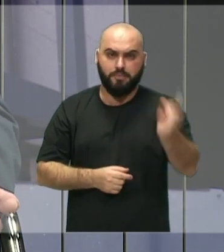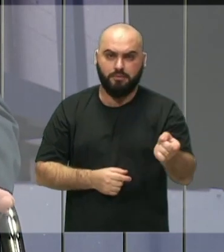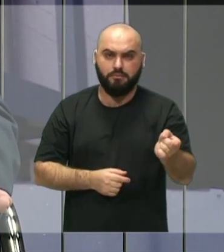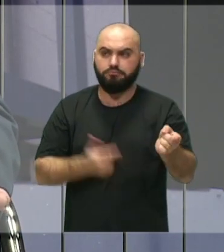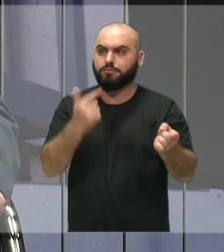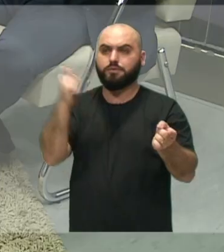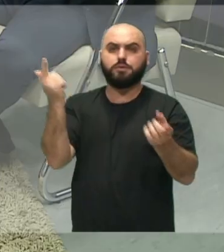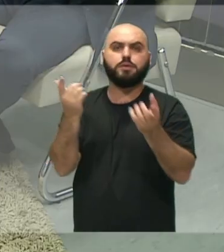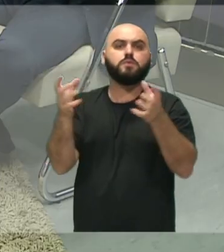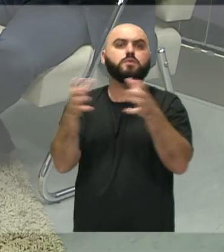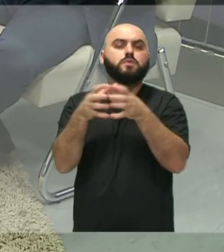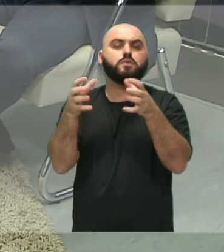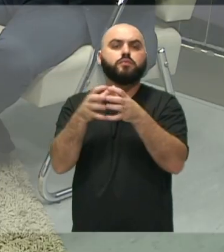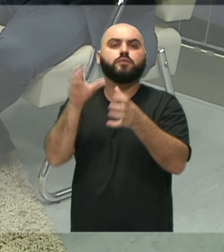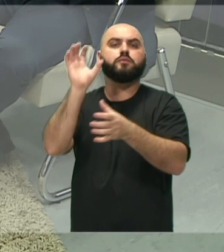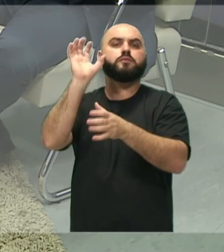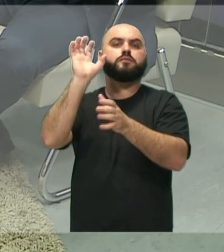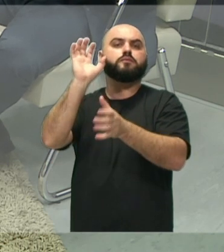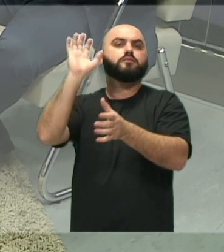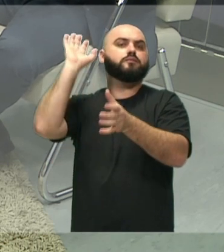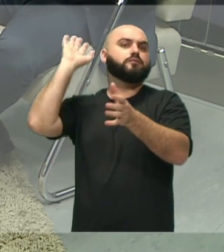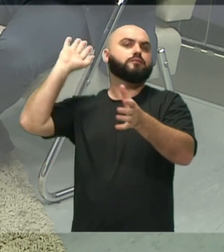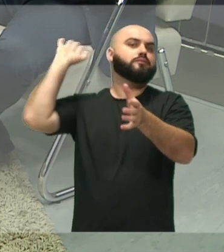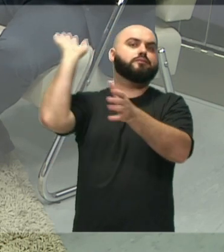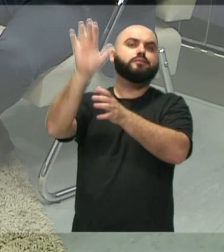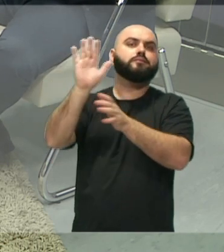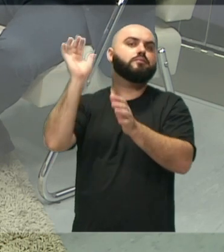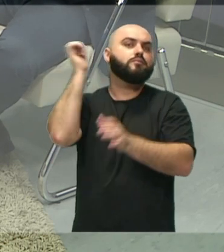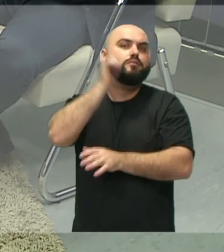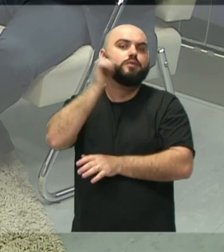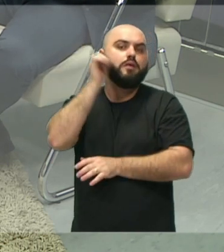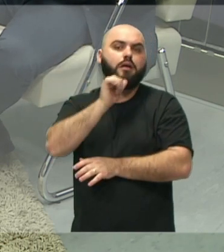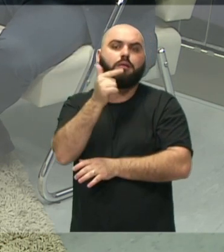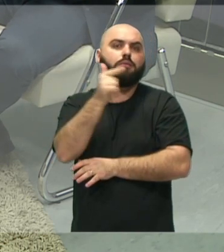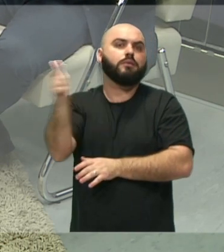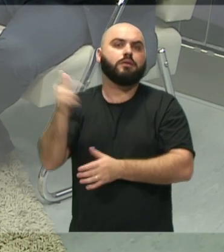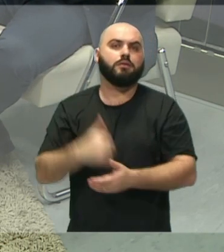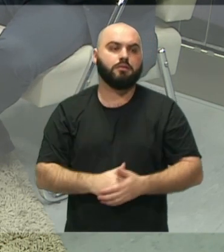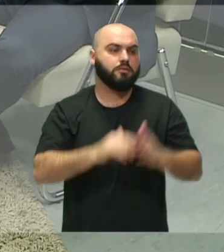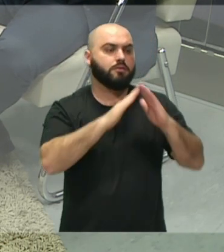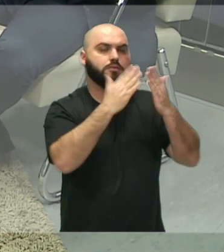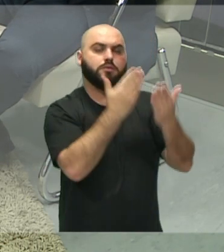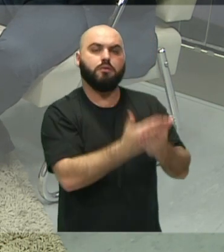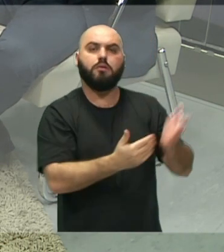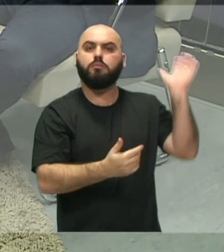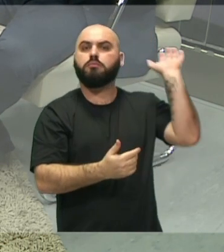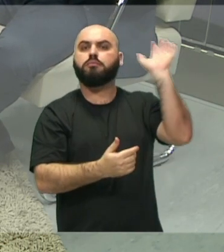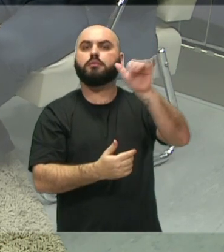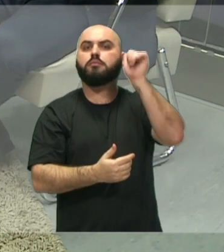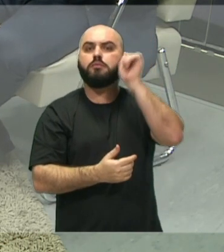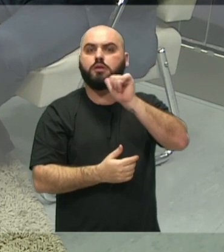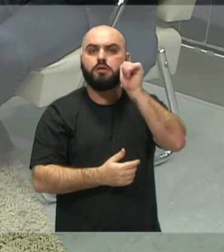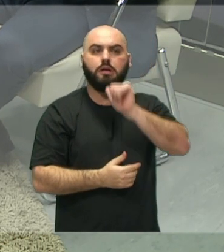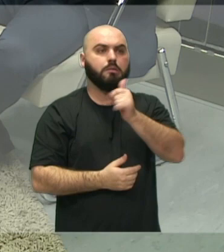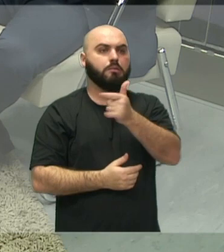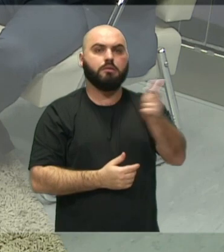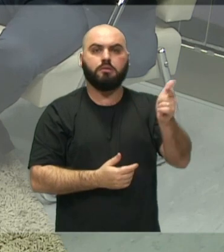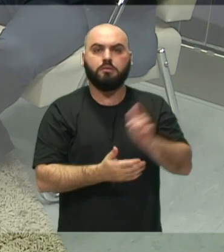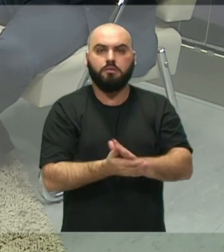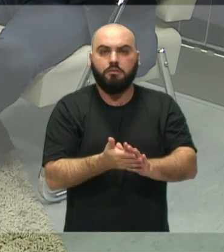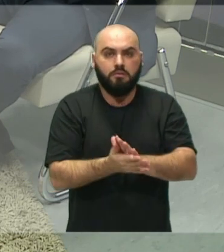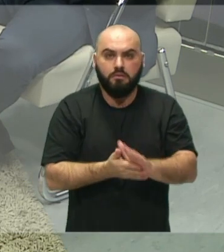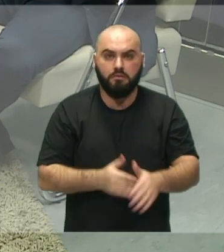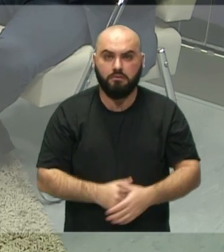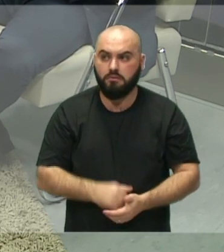de voleibol feminina. Não tem. Uma escolinha de voleibol feminina. Gente, nós moramos numa região de